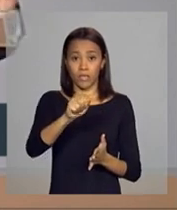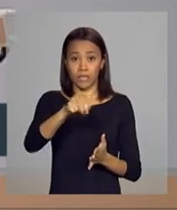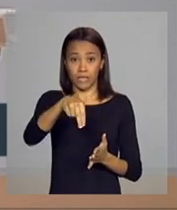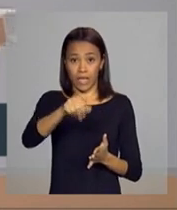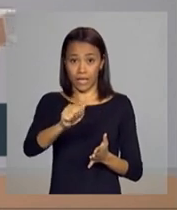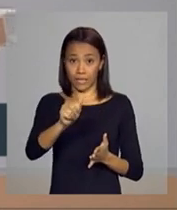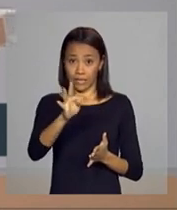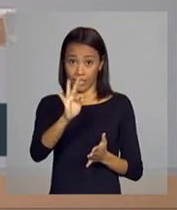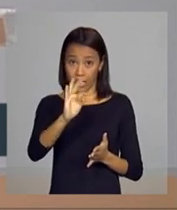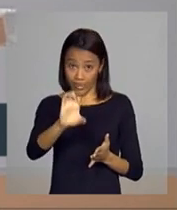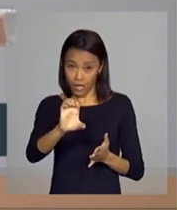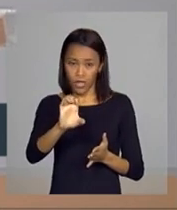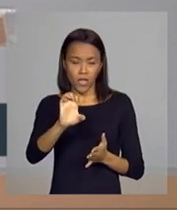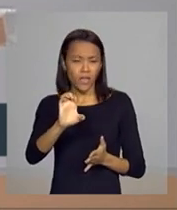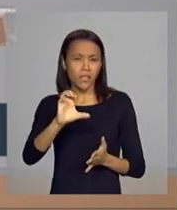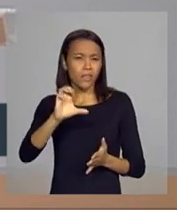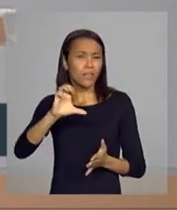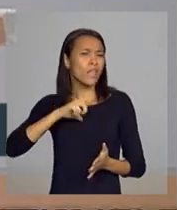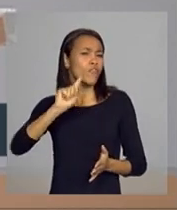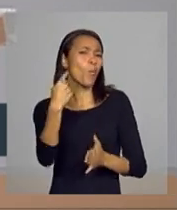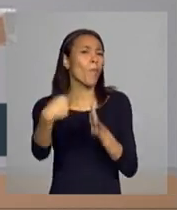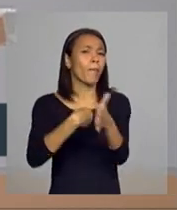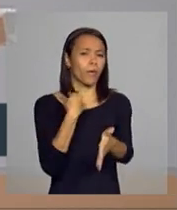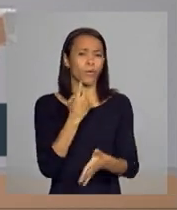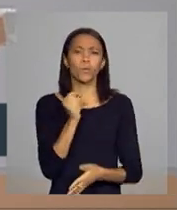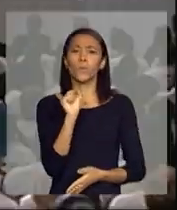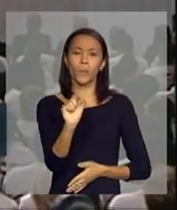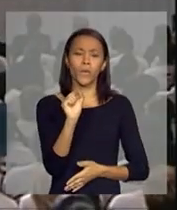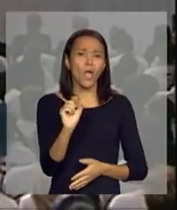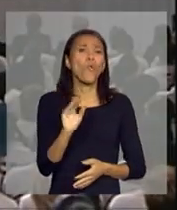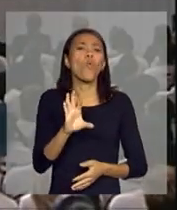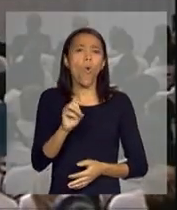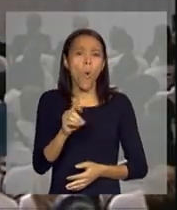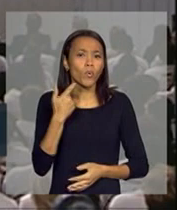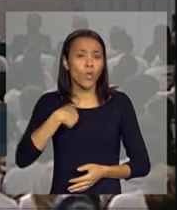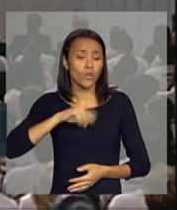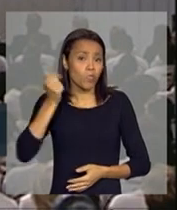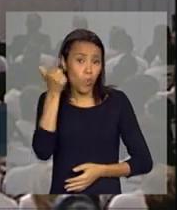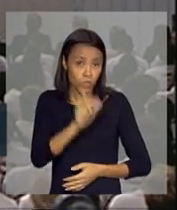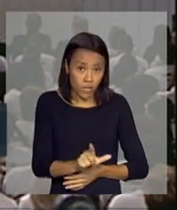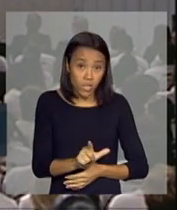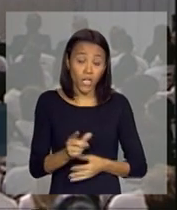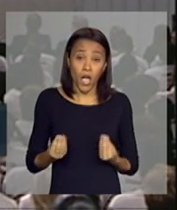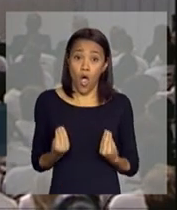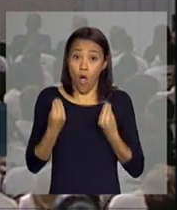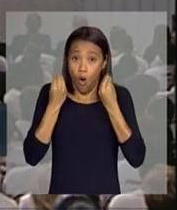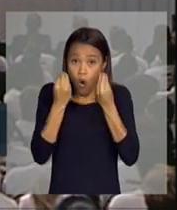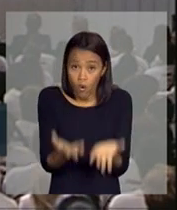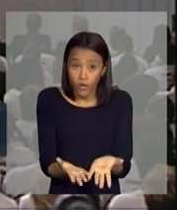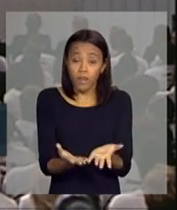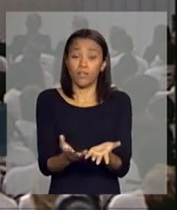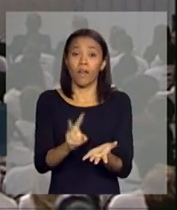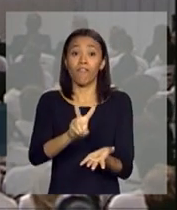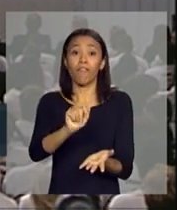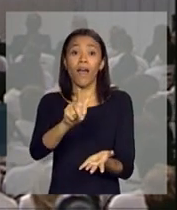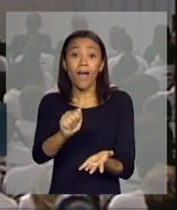houve um questionamento, que dizia o seguinte: como é que nós vamos conseguir ofertar educação profissional